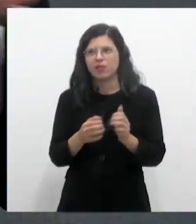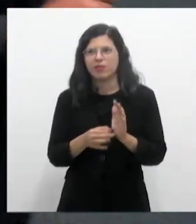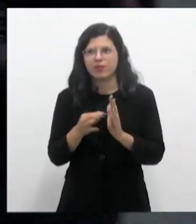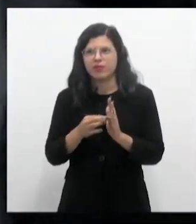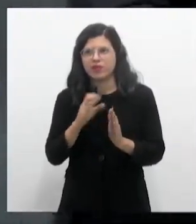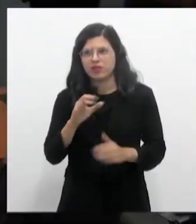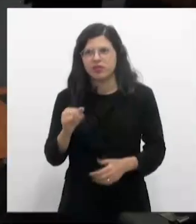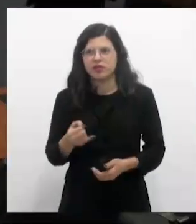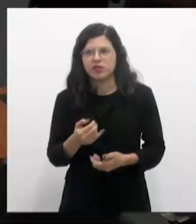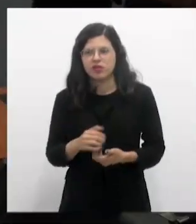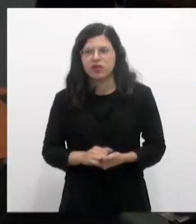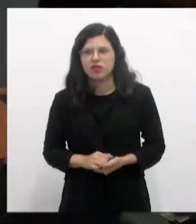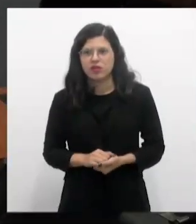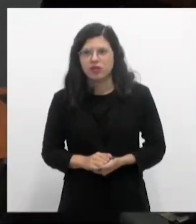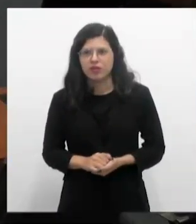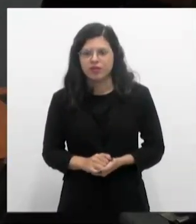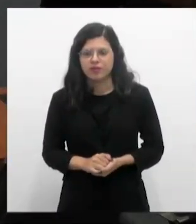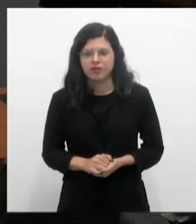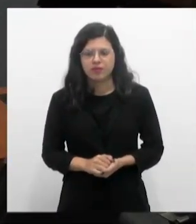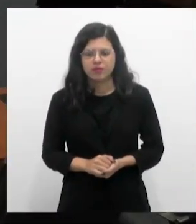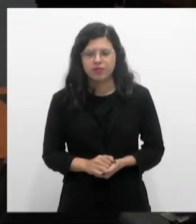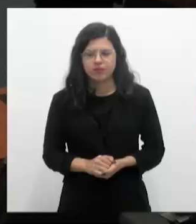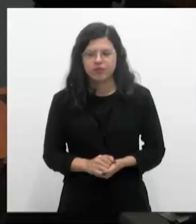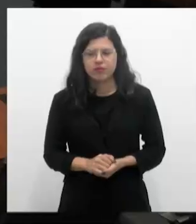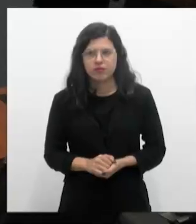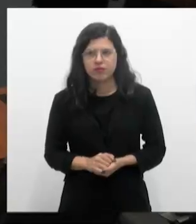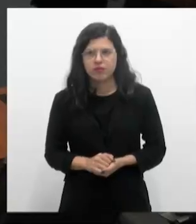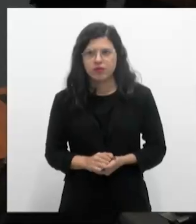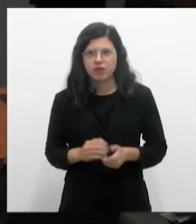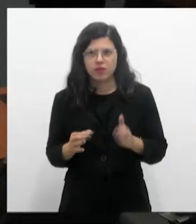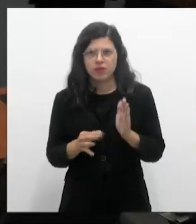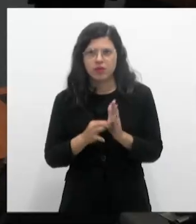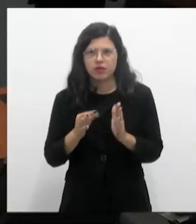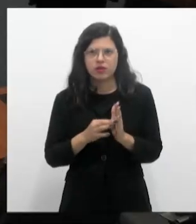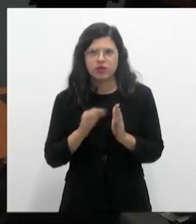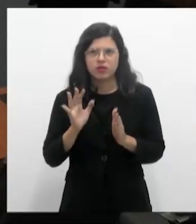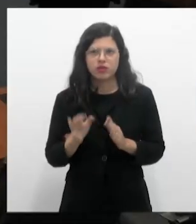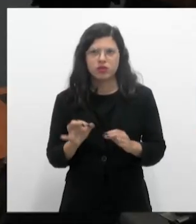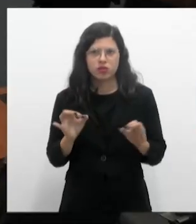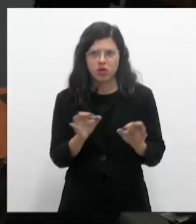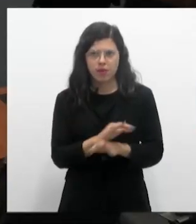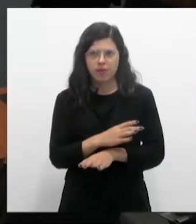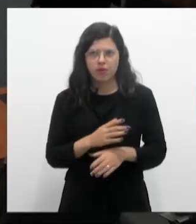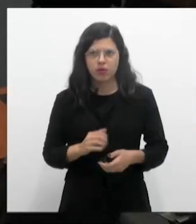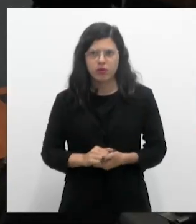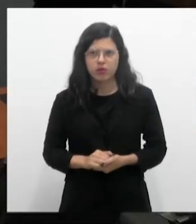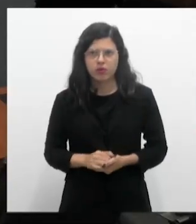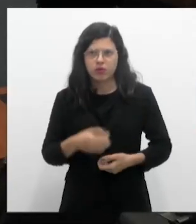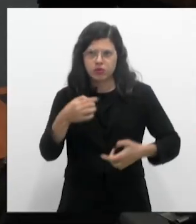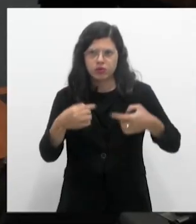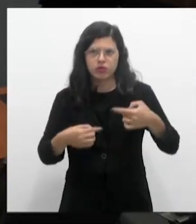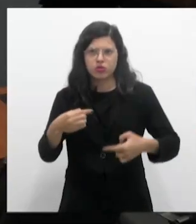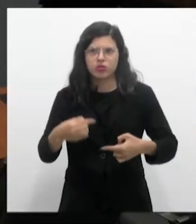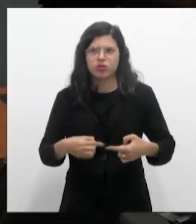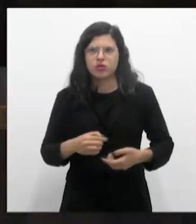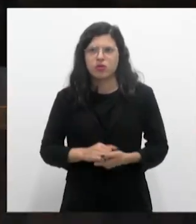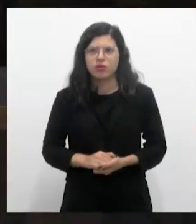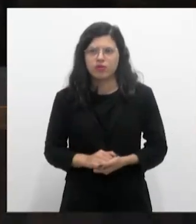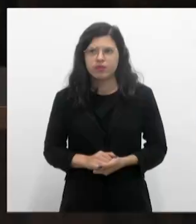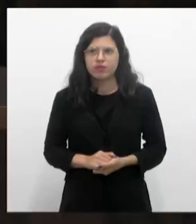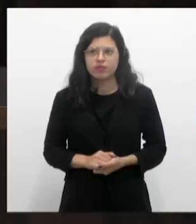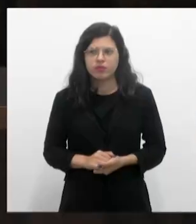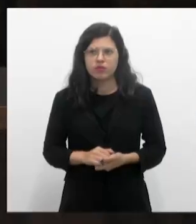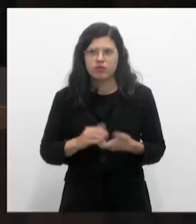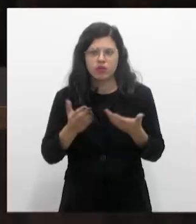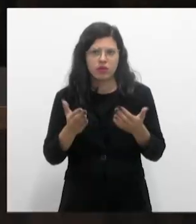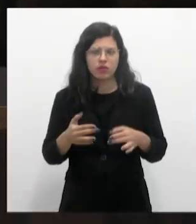que desligaram ali, na hora que foram falar. Com os pareceres emitidos em discussão, não